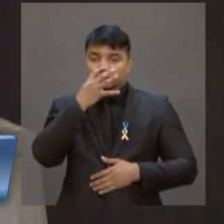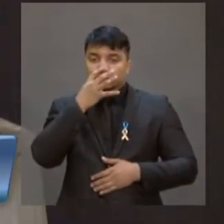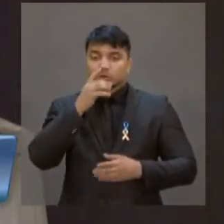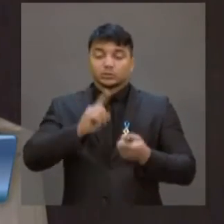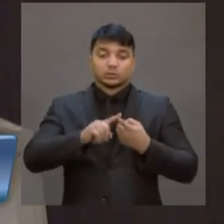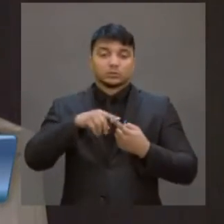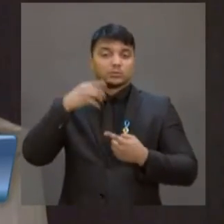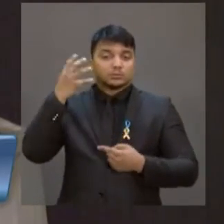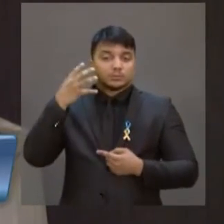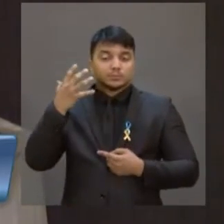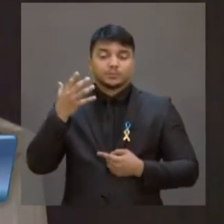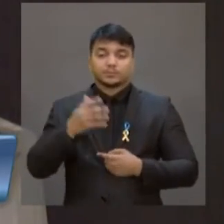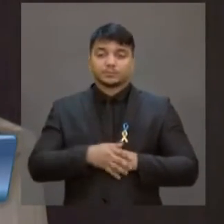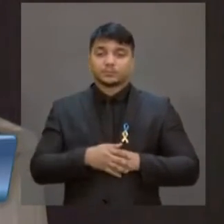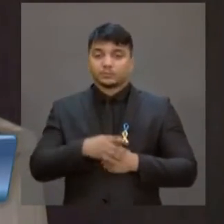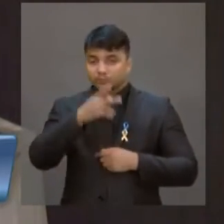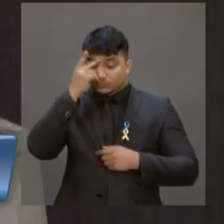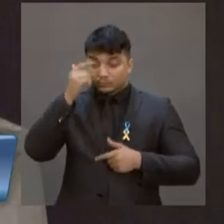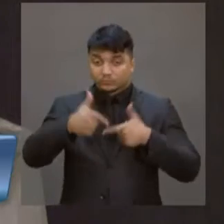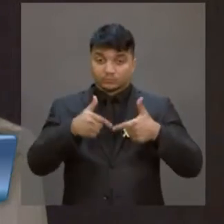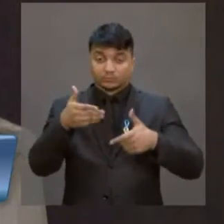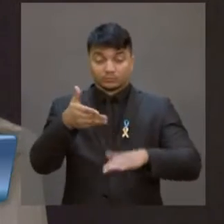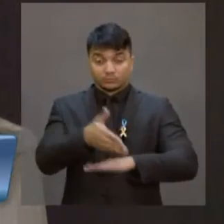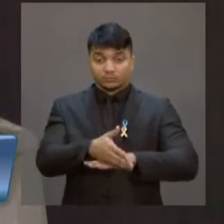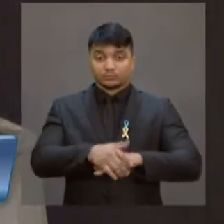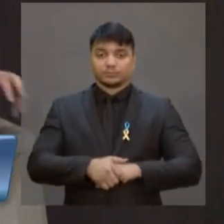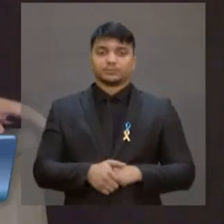aqui da casa. Eu